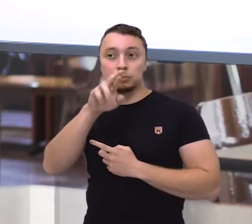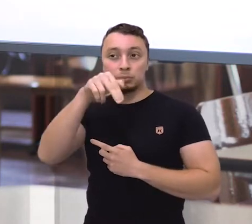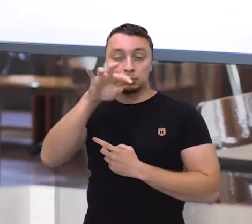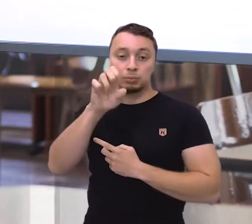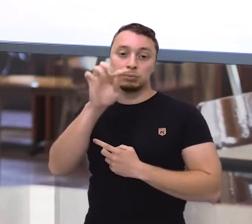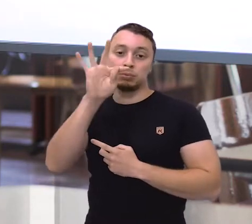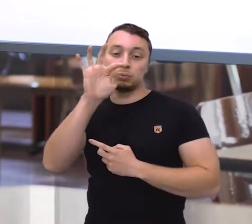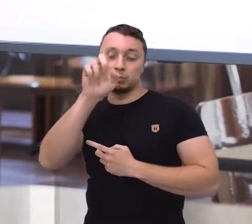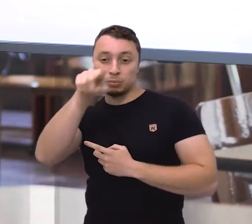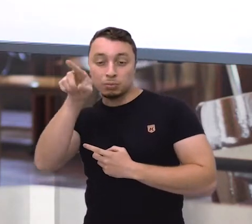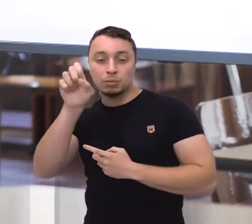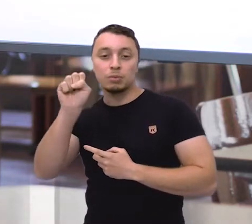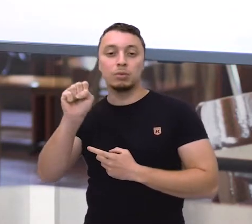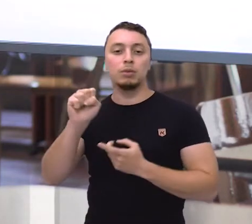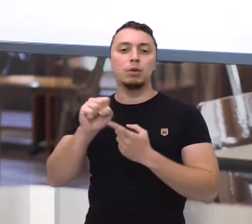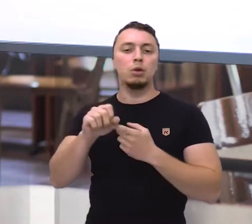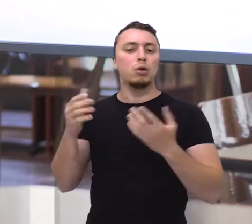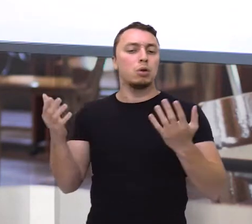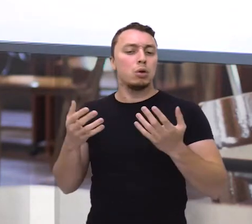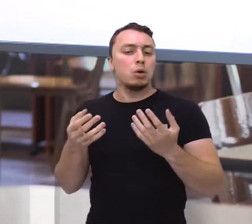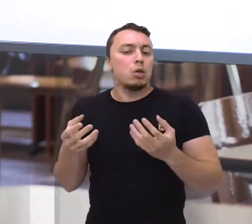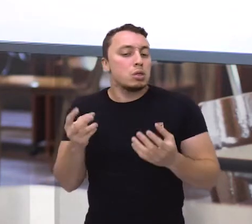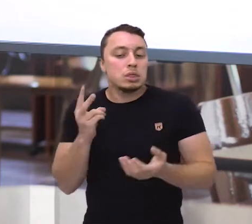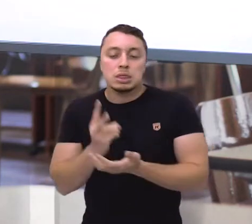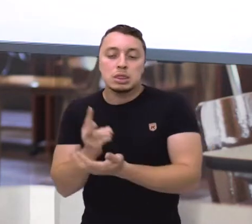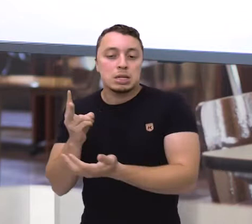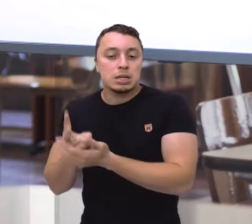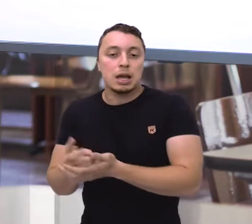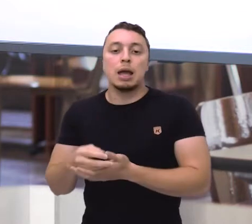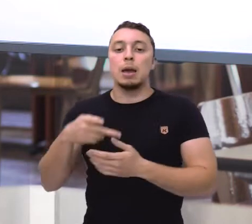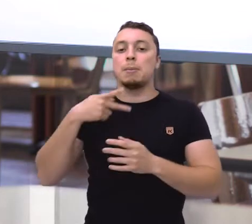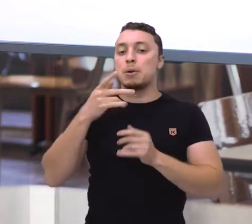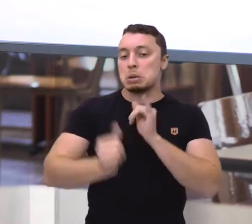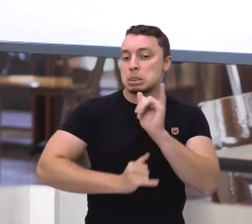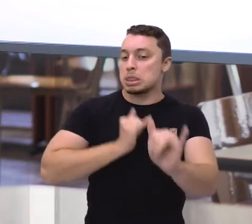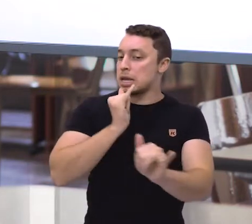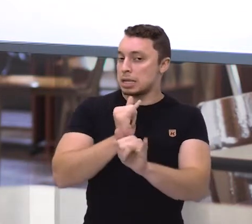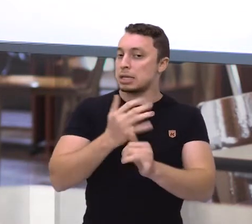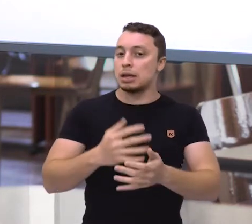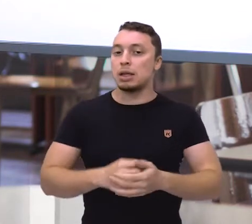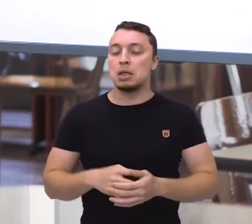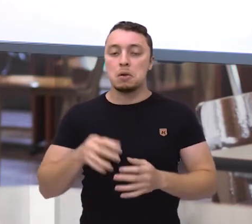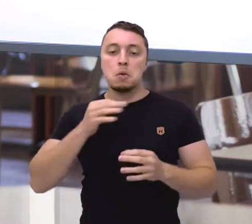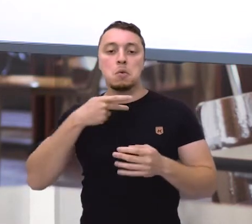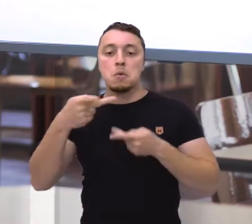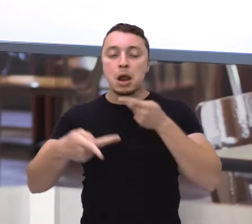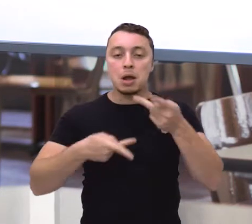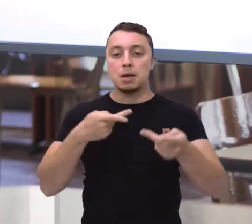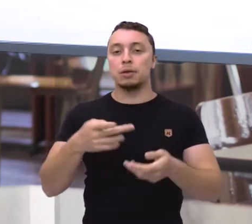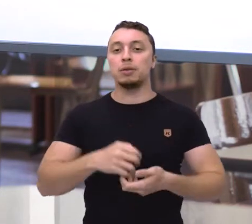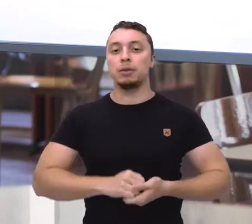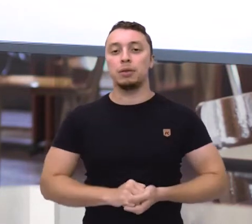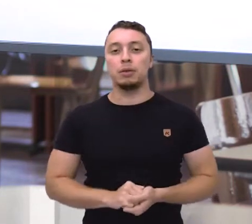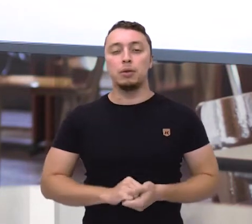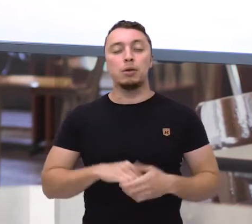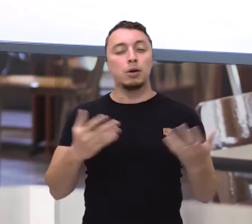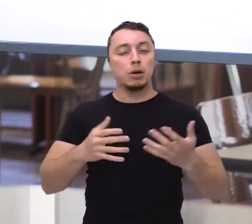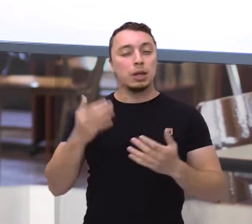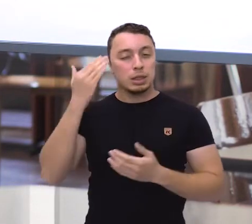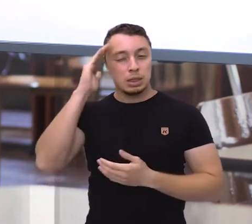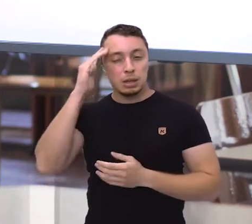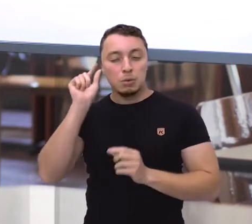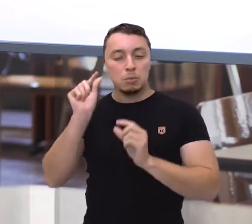utilizando com muita frequência no nosso dia a dia nas redes sociais. Mas vamos verificar um pouquinho melhor o